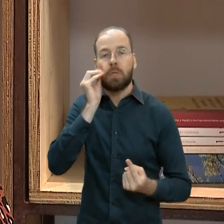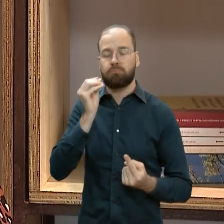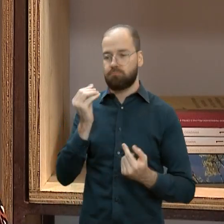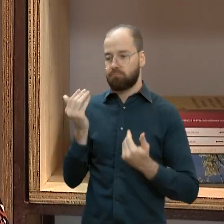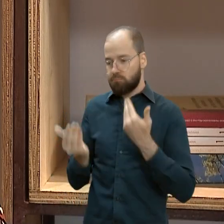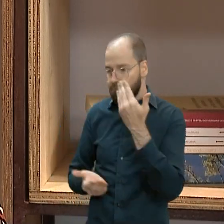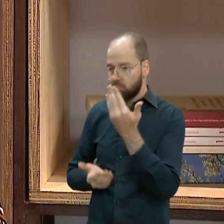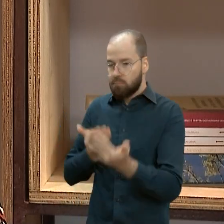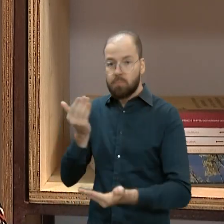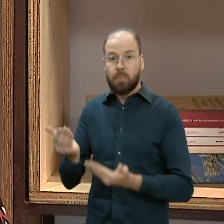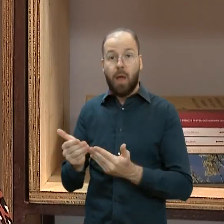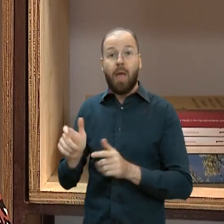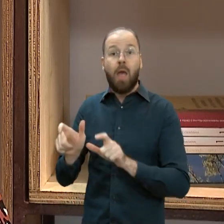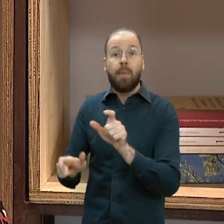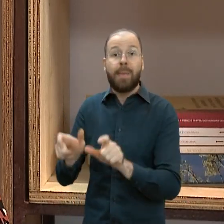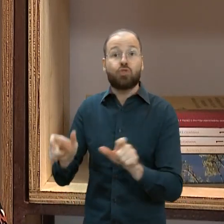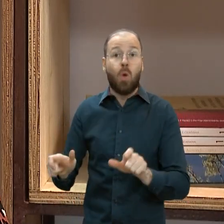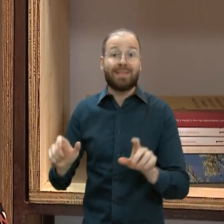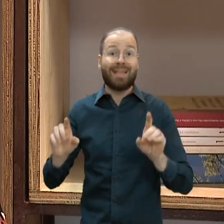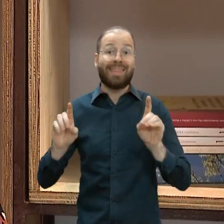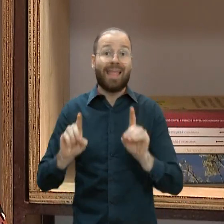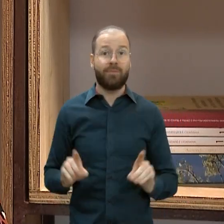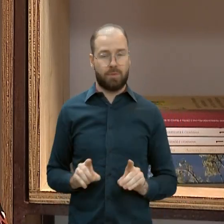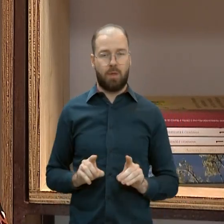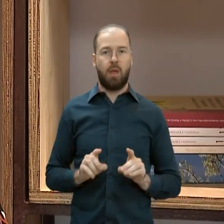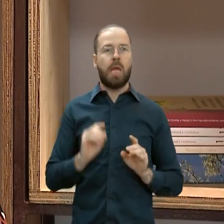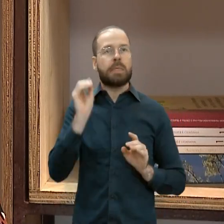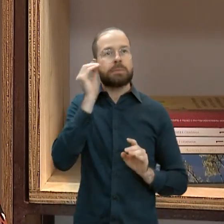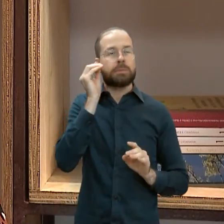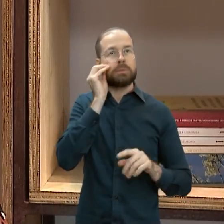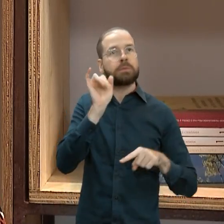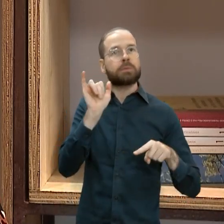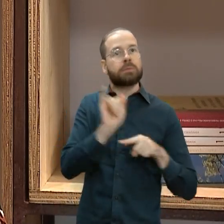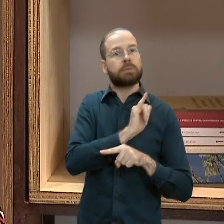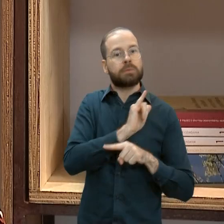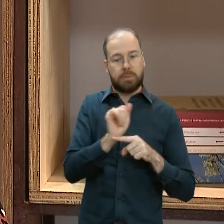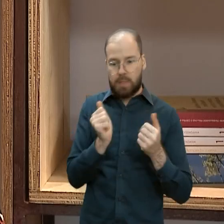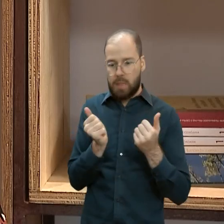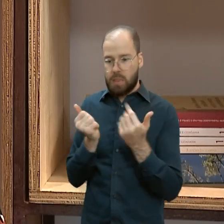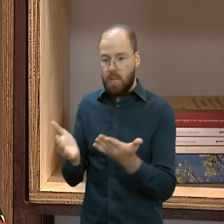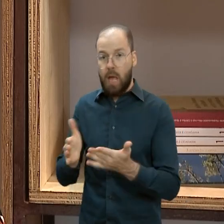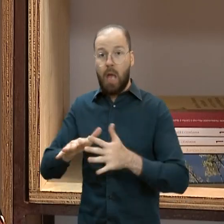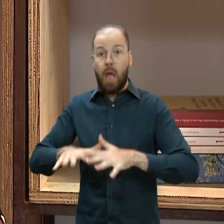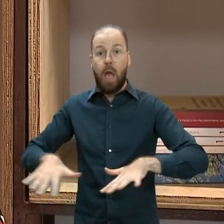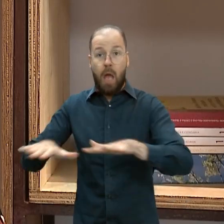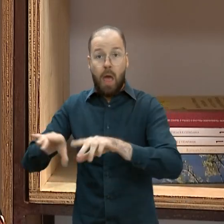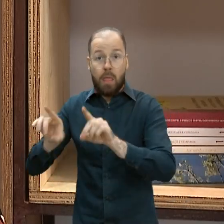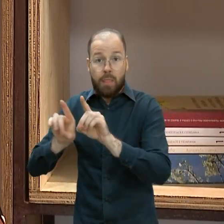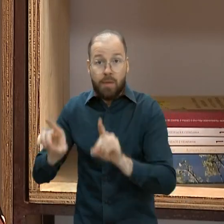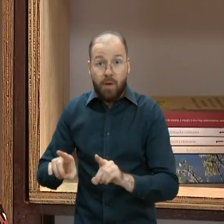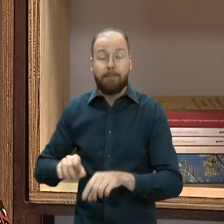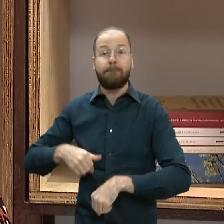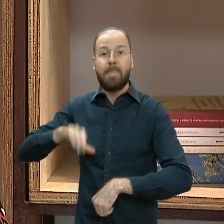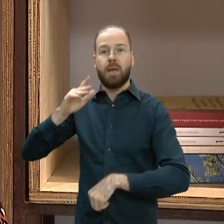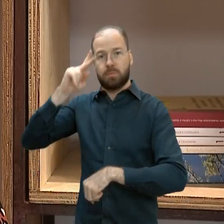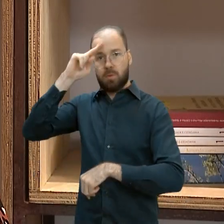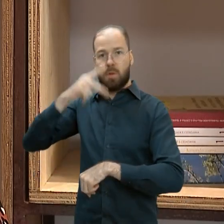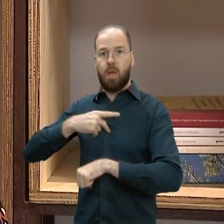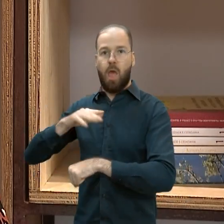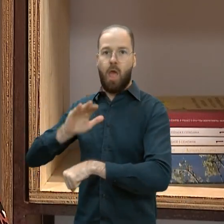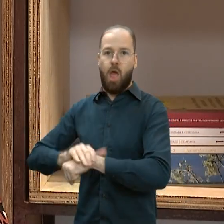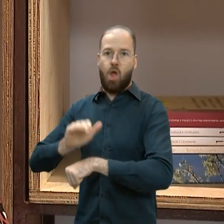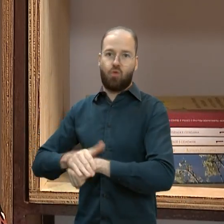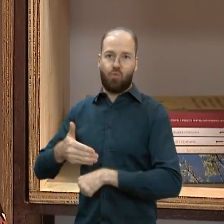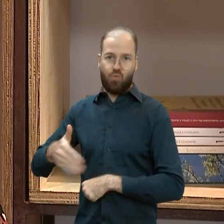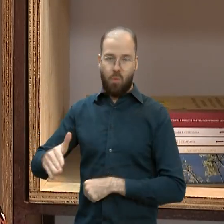as pessoas com deficiência para dar uma autonomia dentro da universidade, que eles tenham um acompanhamento. No decorrer